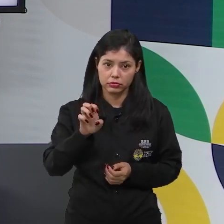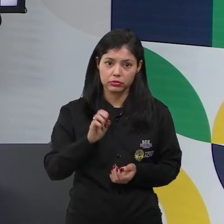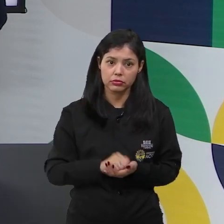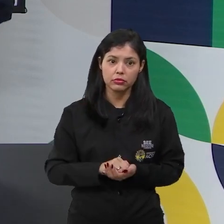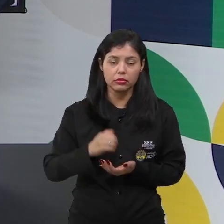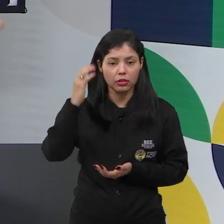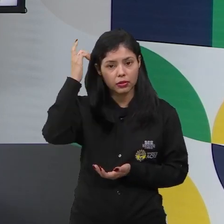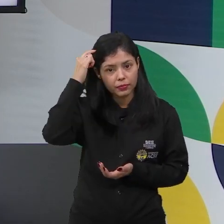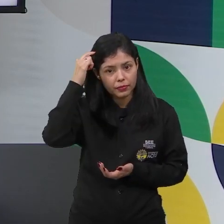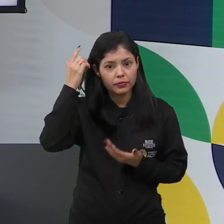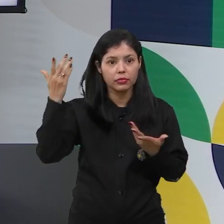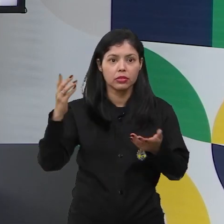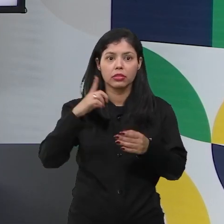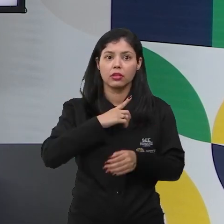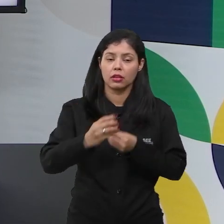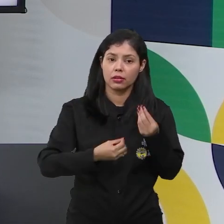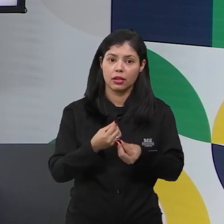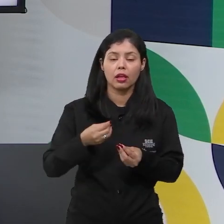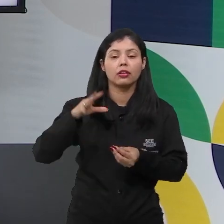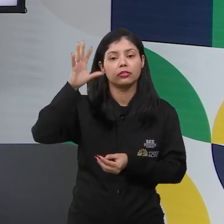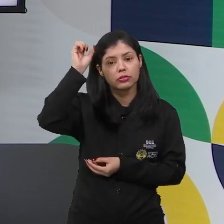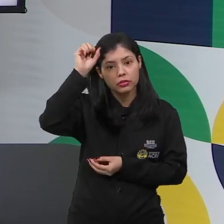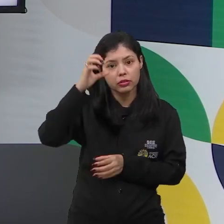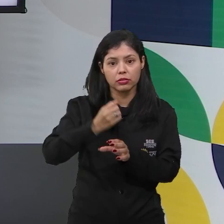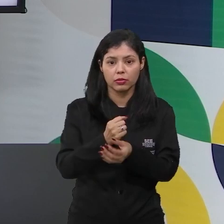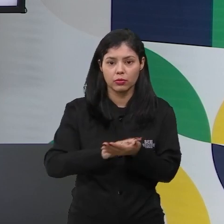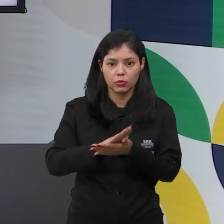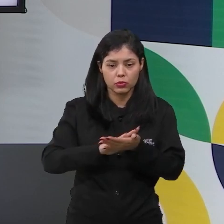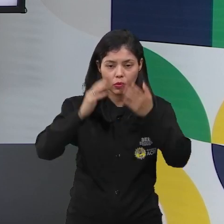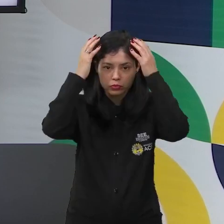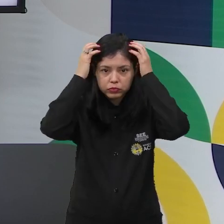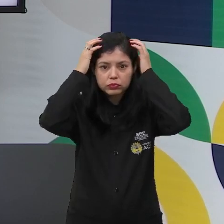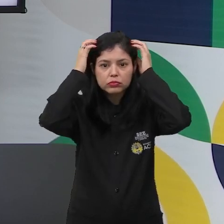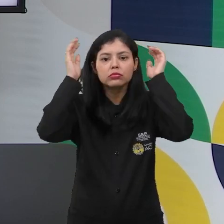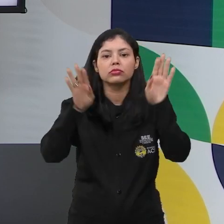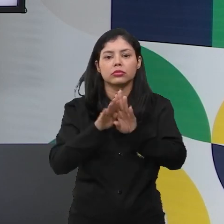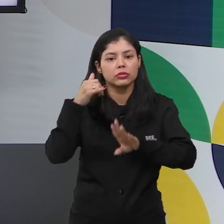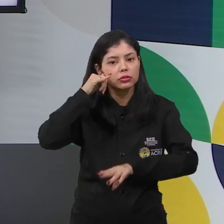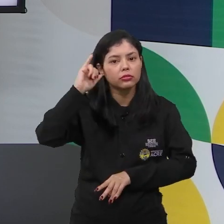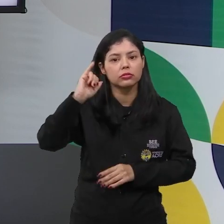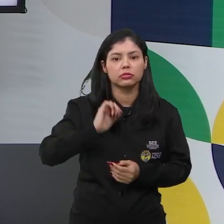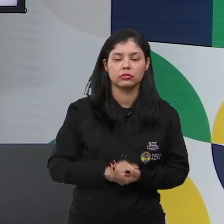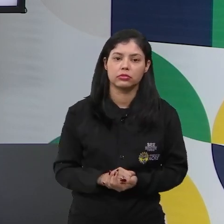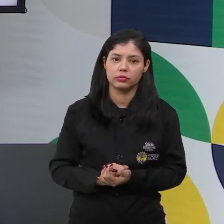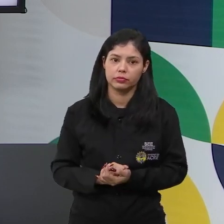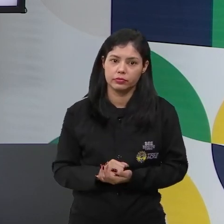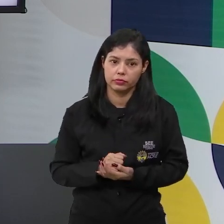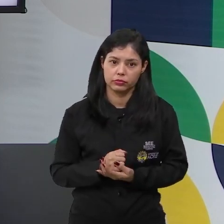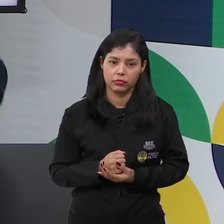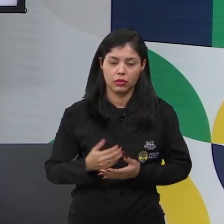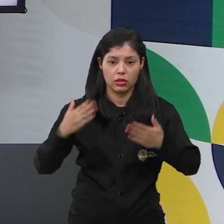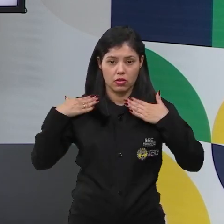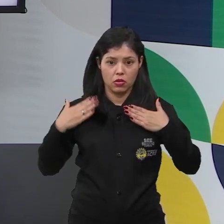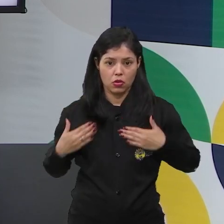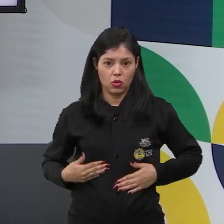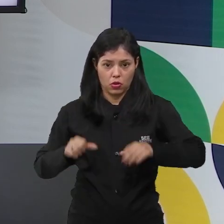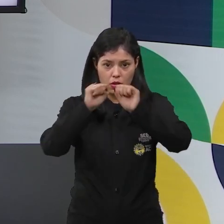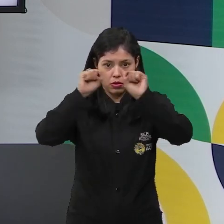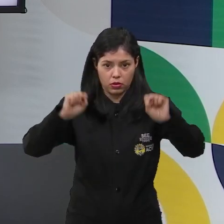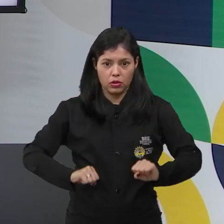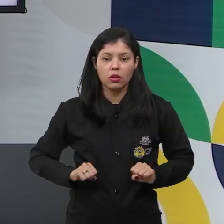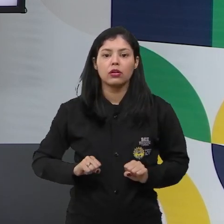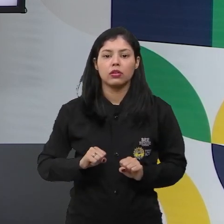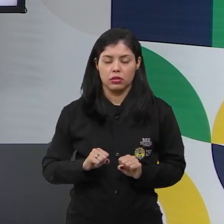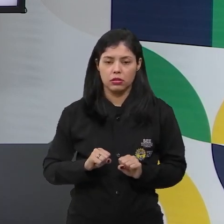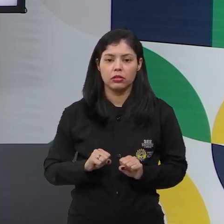se é um fungo ali no cabelo, a gente vai ter loções e shampoos também com antifúngicos. E se é um fungo sistêmico que está ali, né,